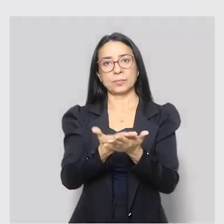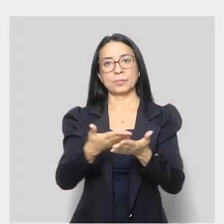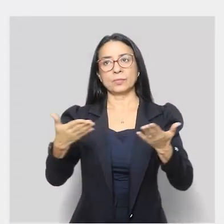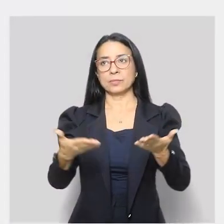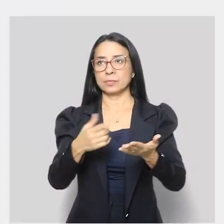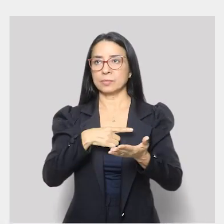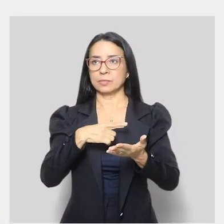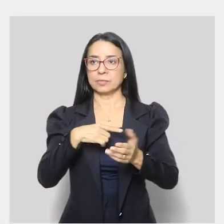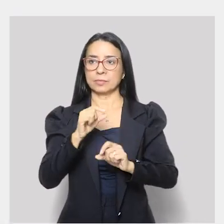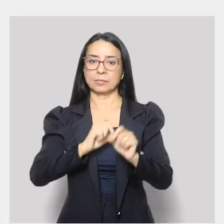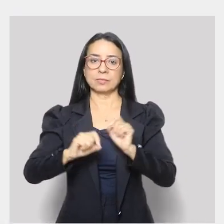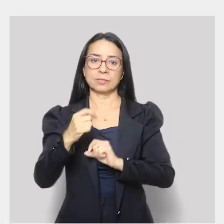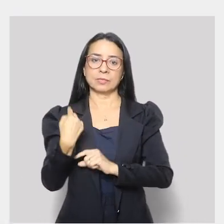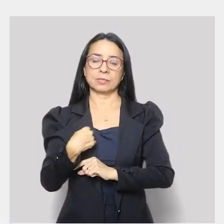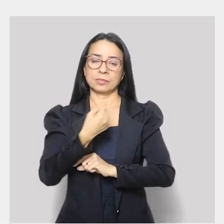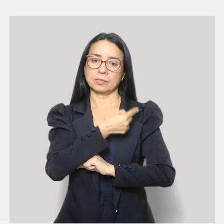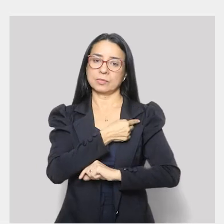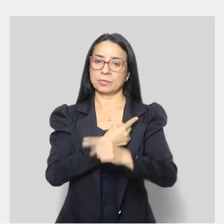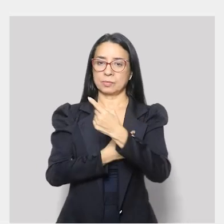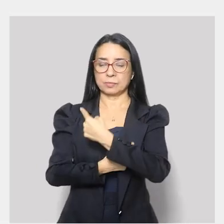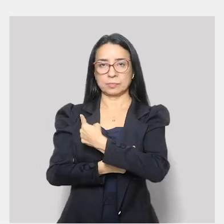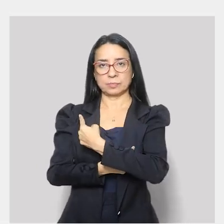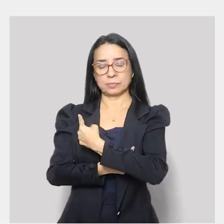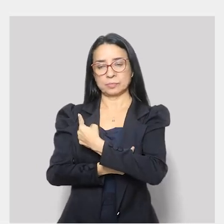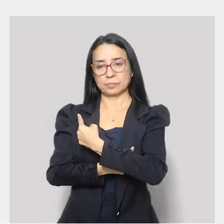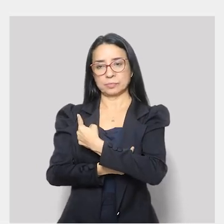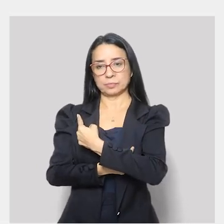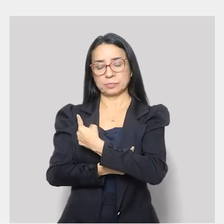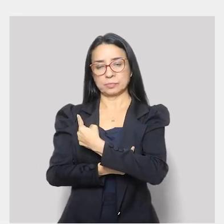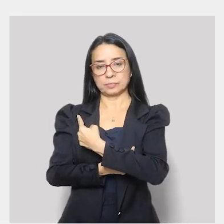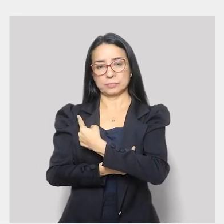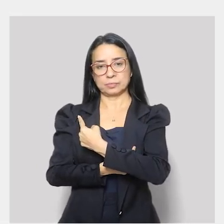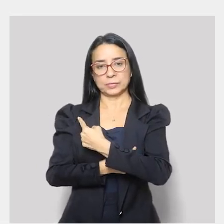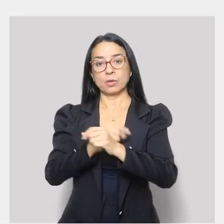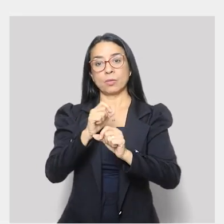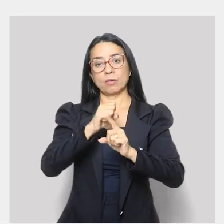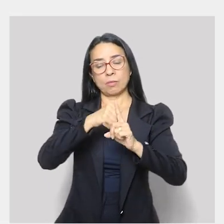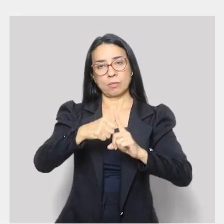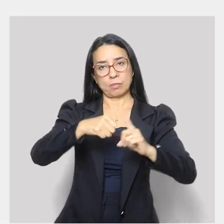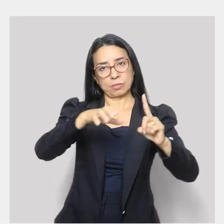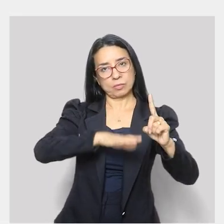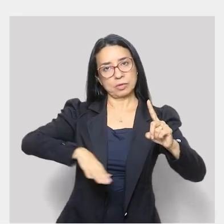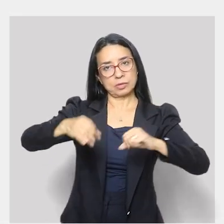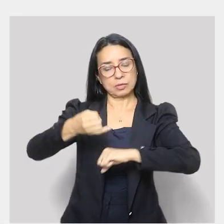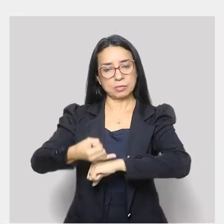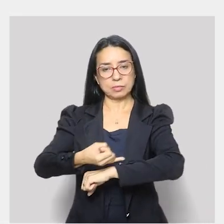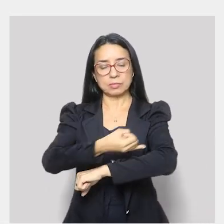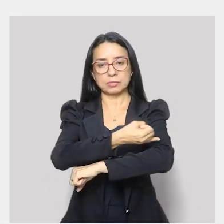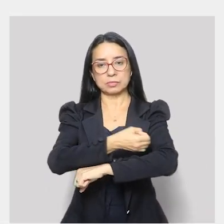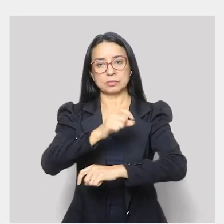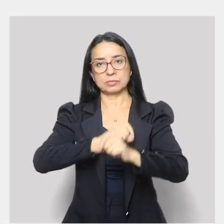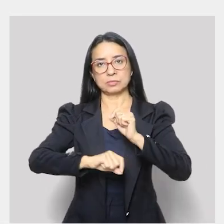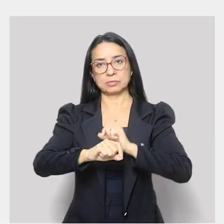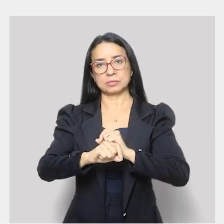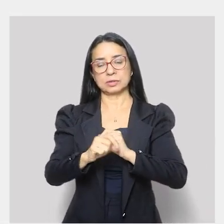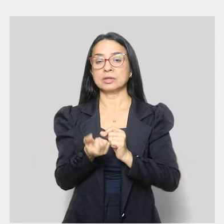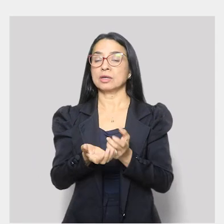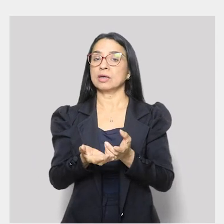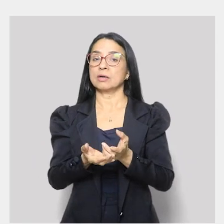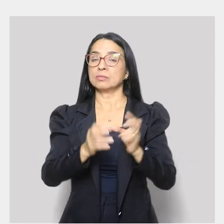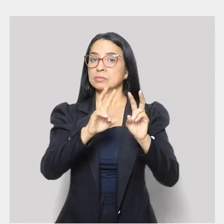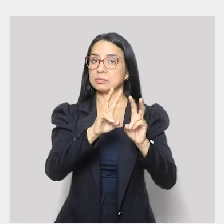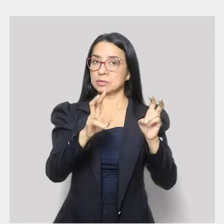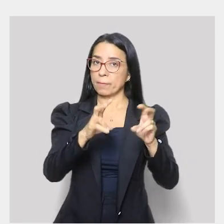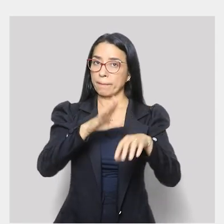nós teremos o nosso recorte temático. Falaremos sobre o eixo social infraestrutura, que é um dos eixos